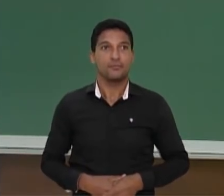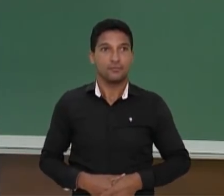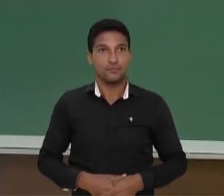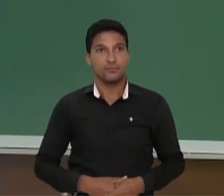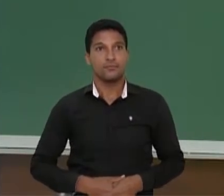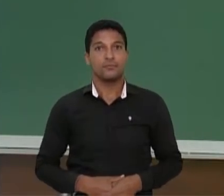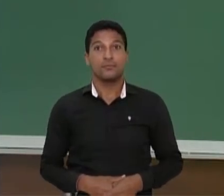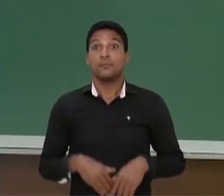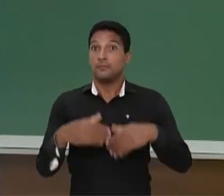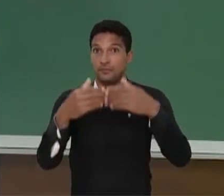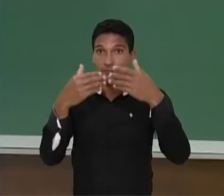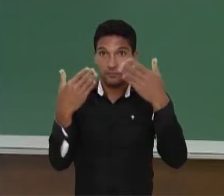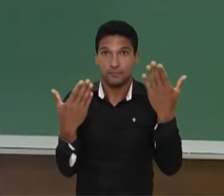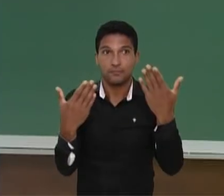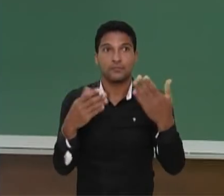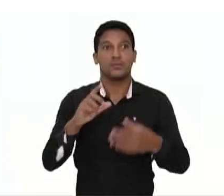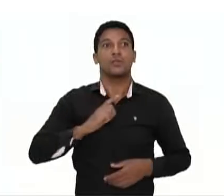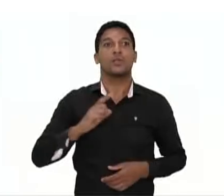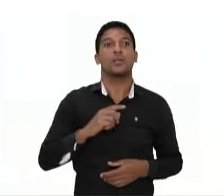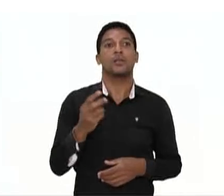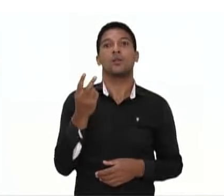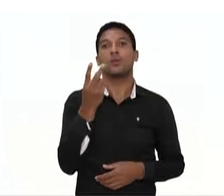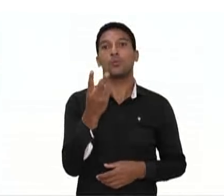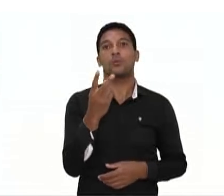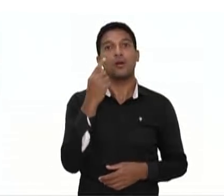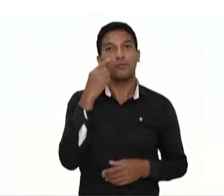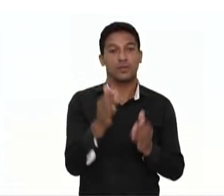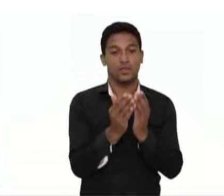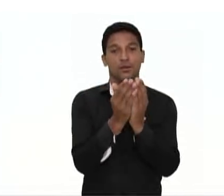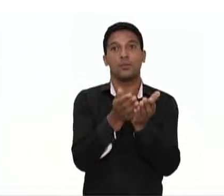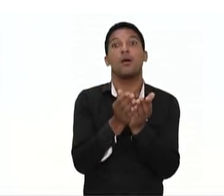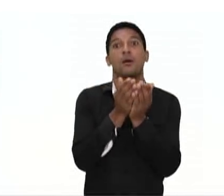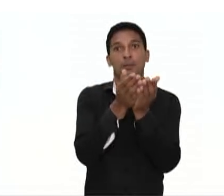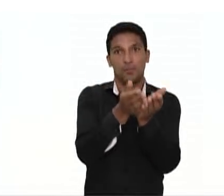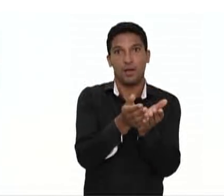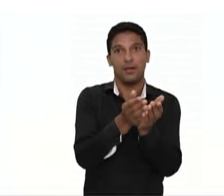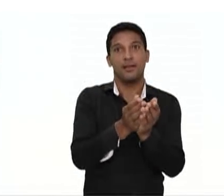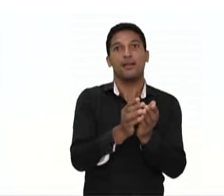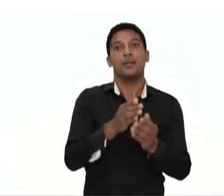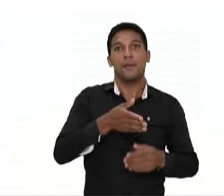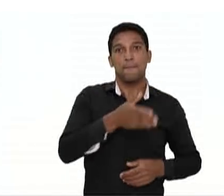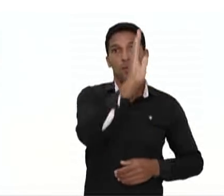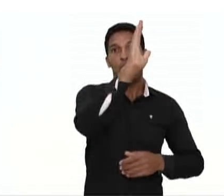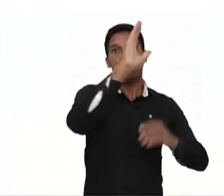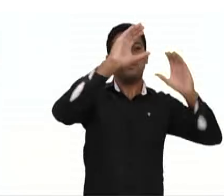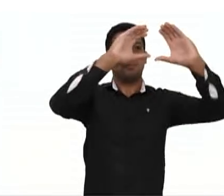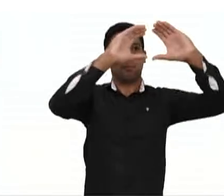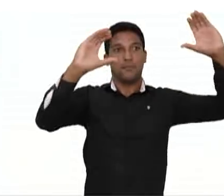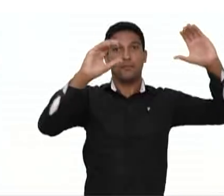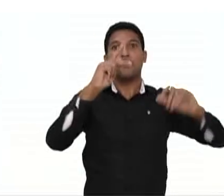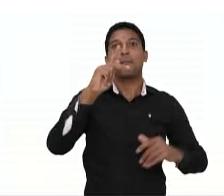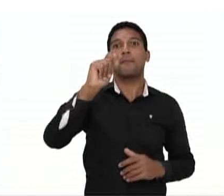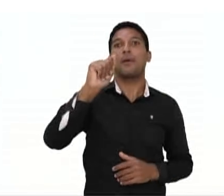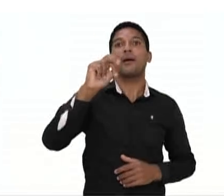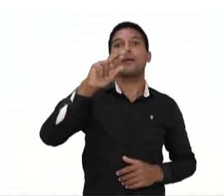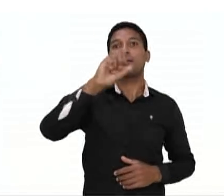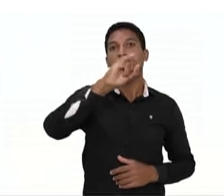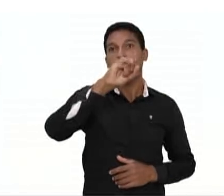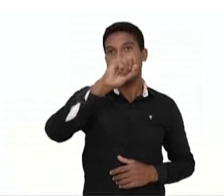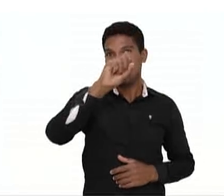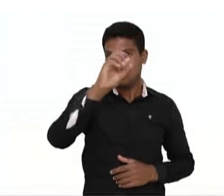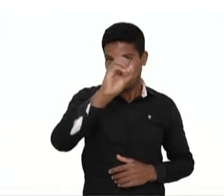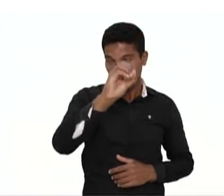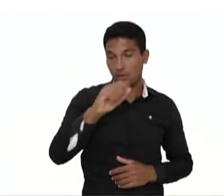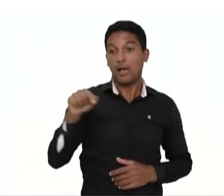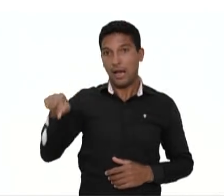Então, aqui as duas barcas que a professora falou, né? Uma que leva ao paraíso, a outra ao inferno, né?